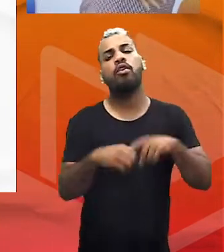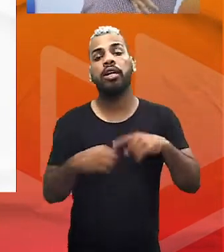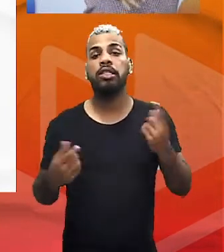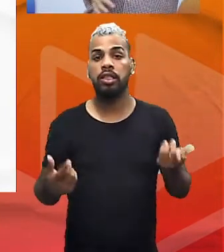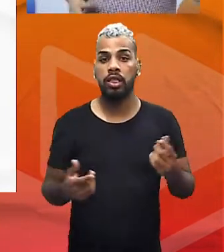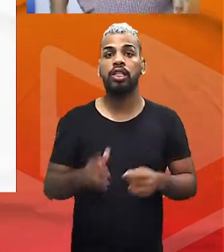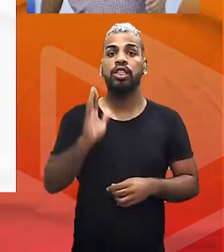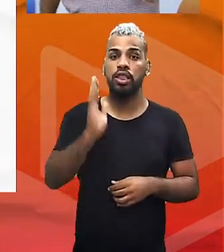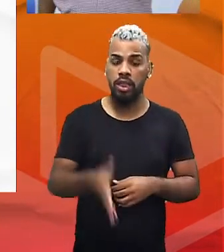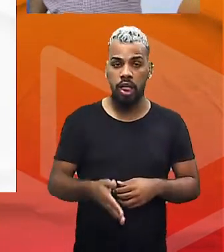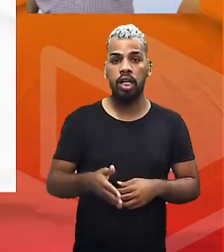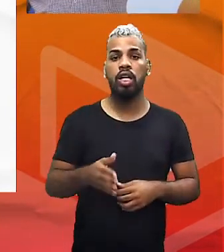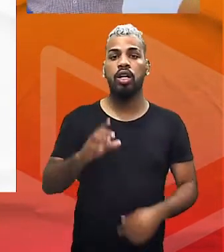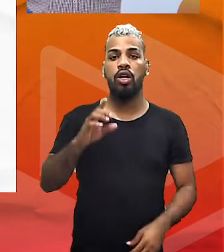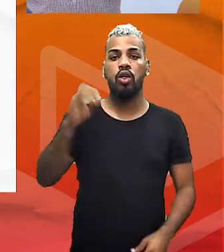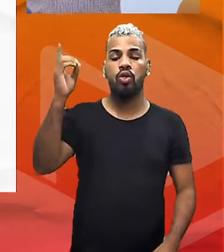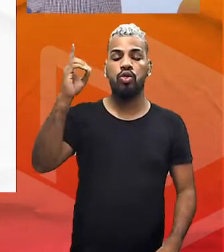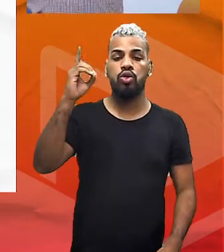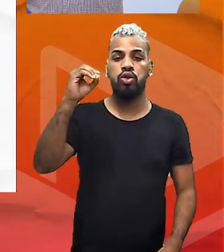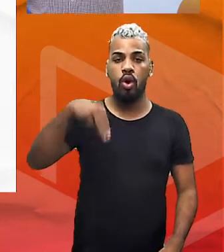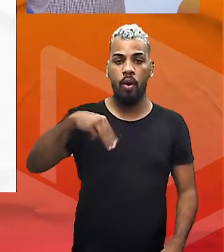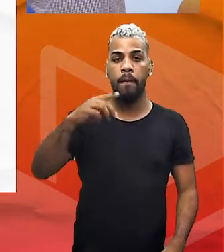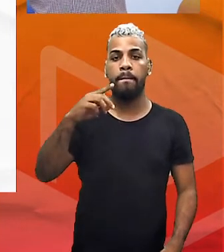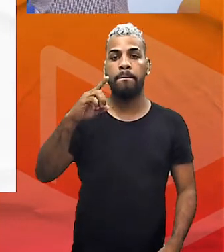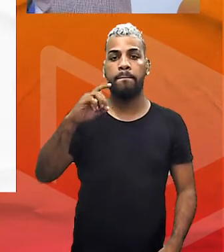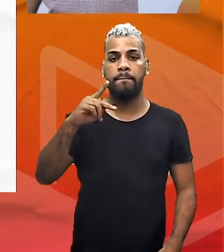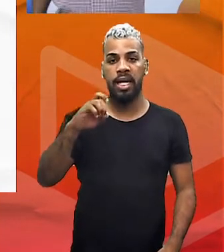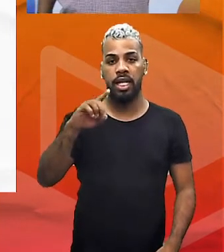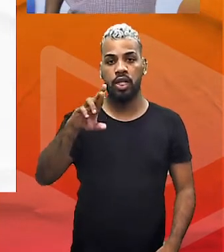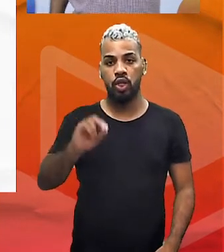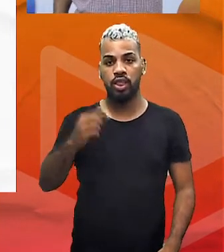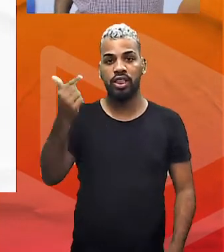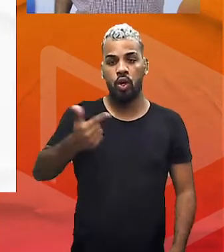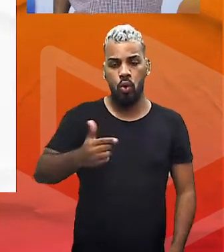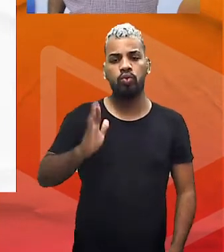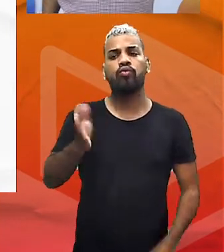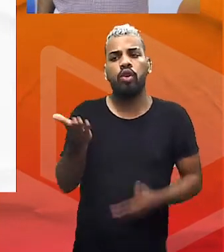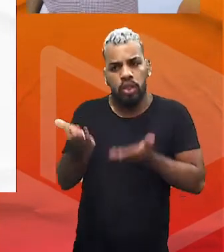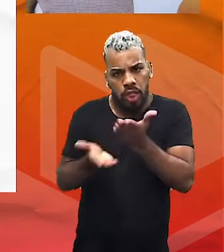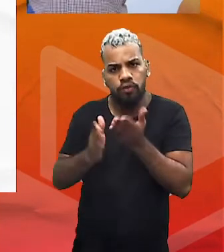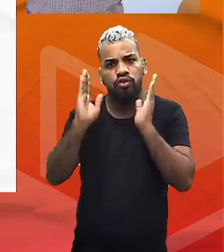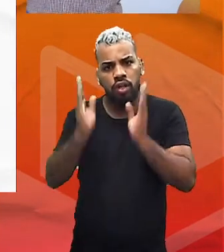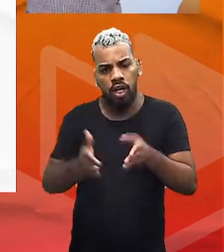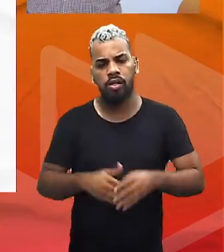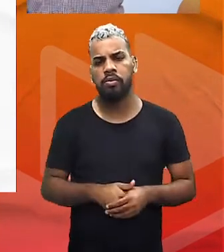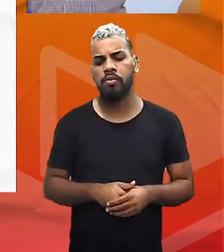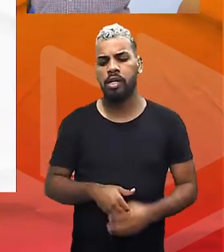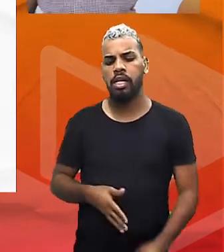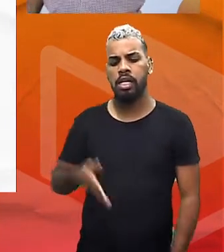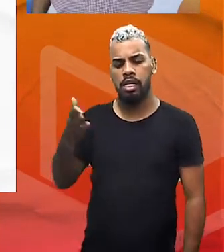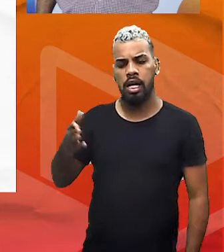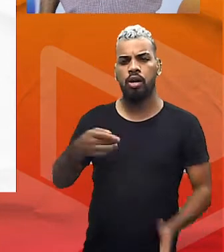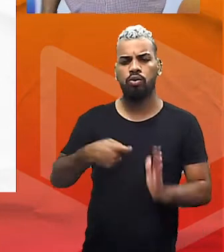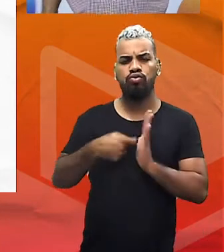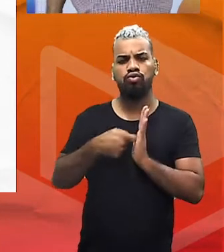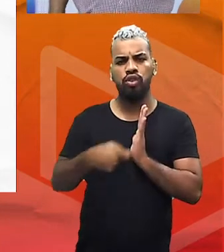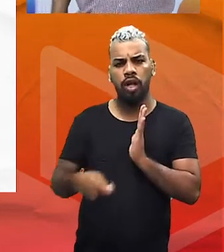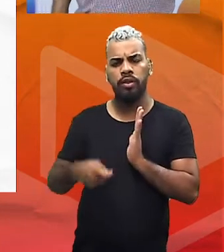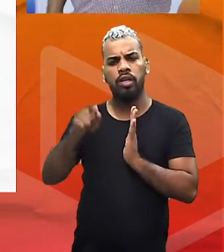servir o governo de Pedro II. Todo. Enfim, então não estou falando de um escritor, né?